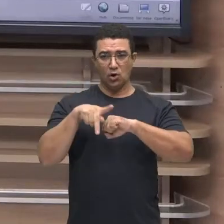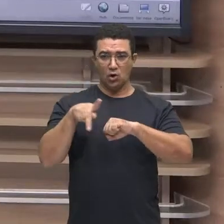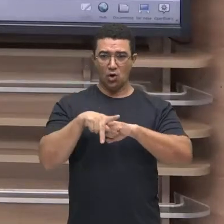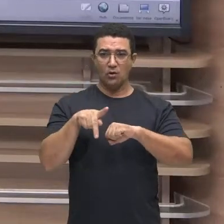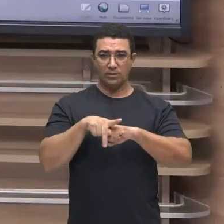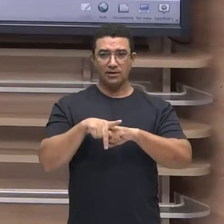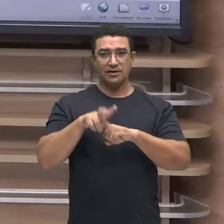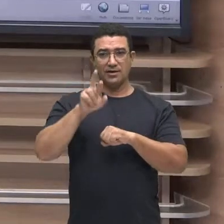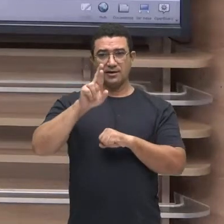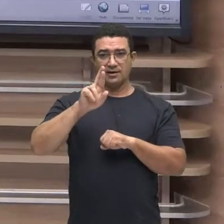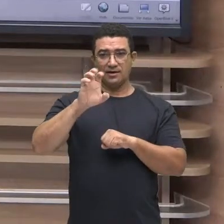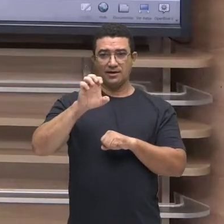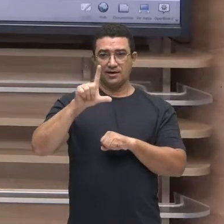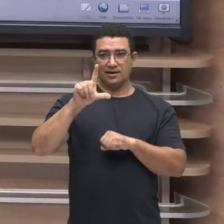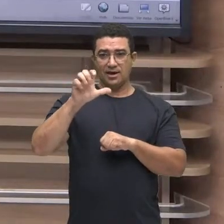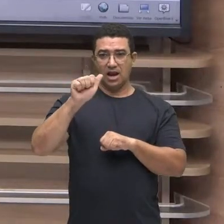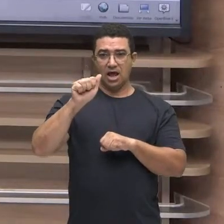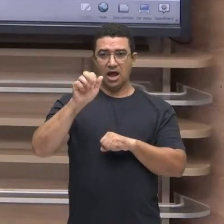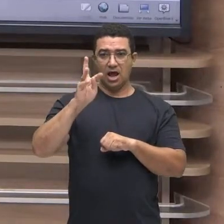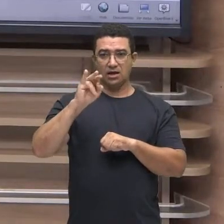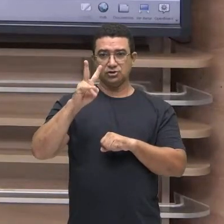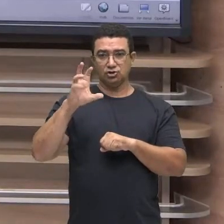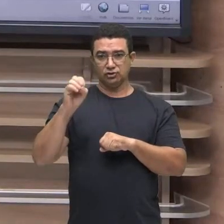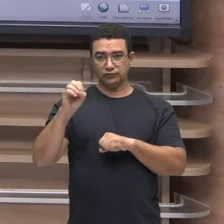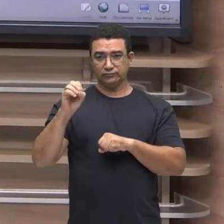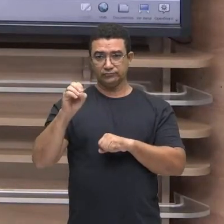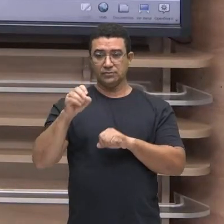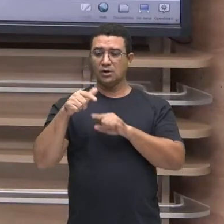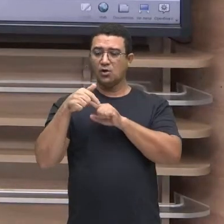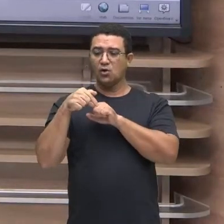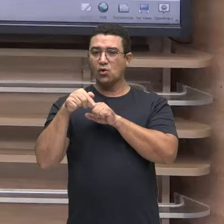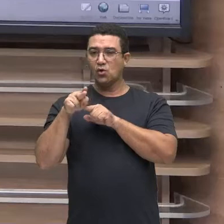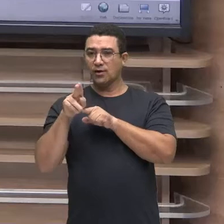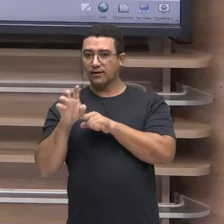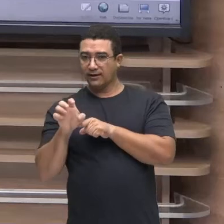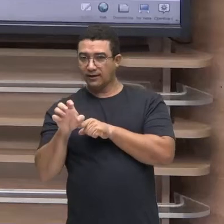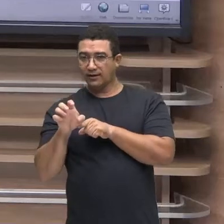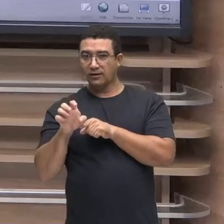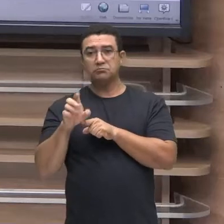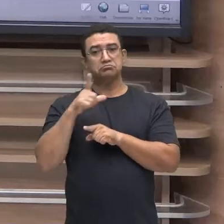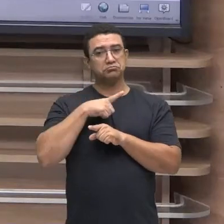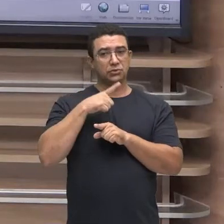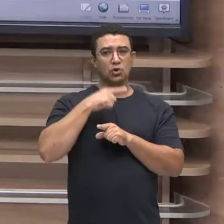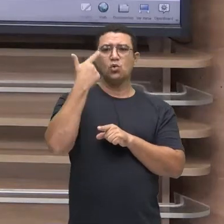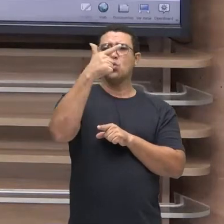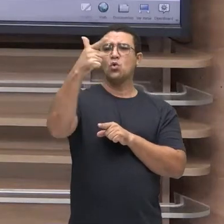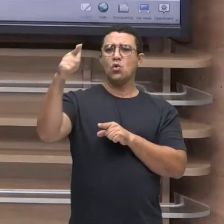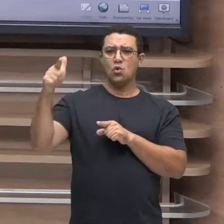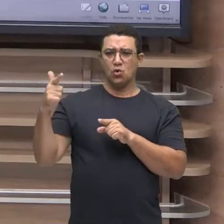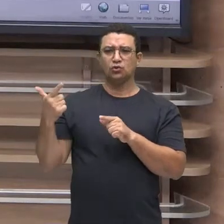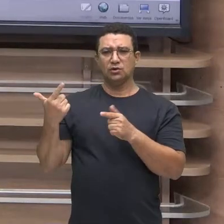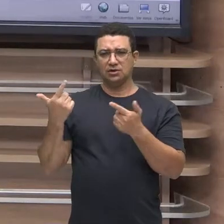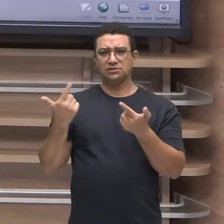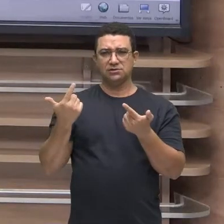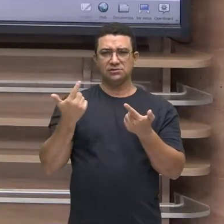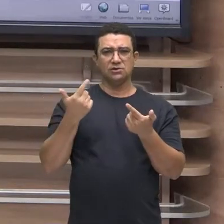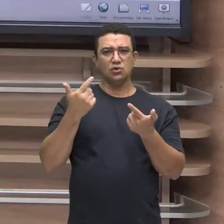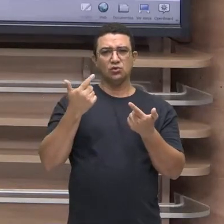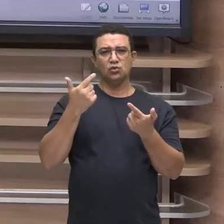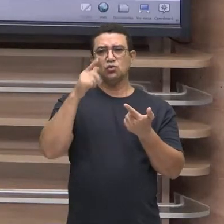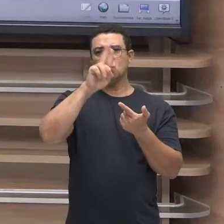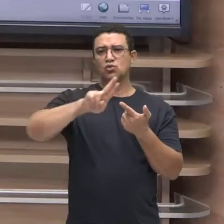pronome relativo, né, o que tem muitas funções. E como você vai identificar isto? Dentro